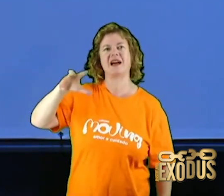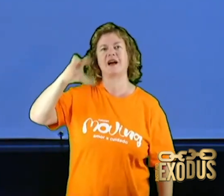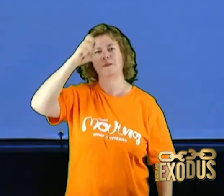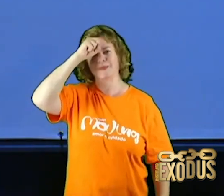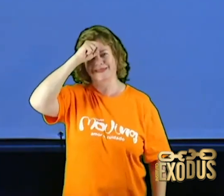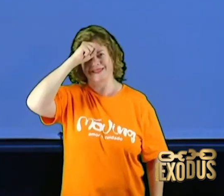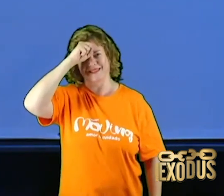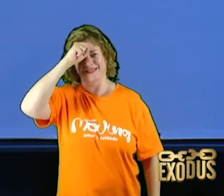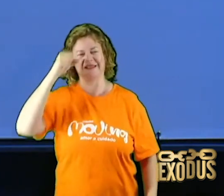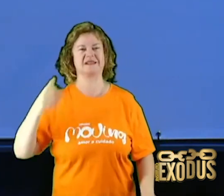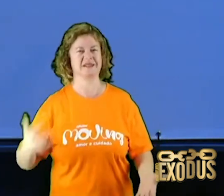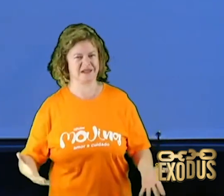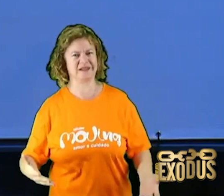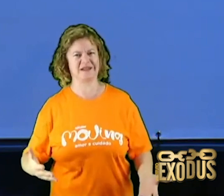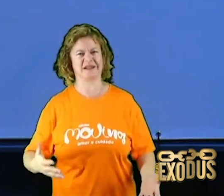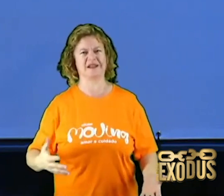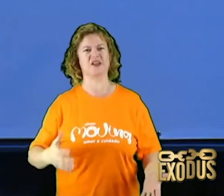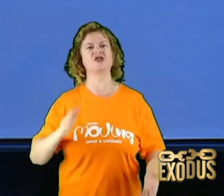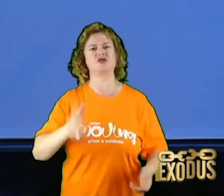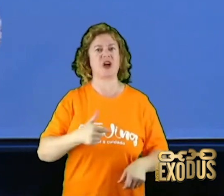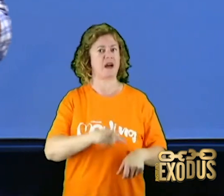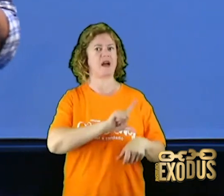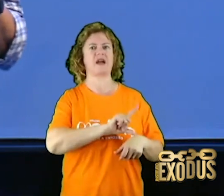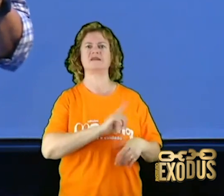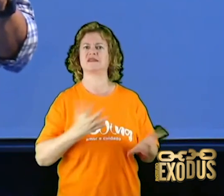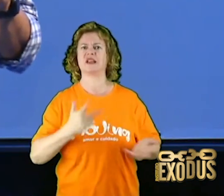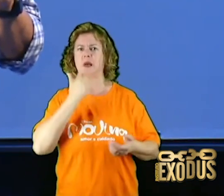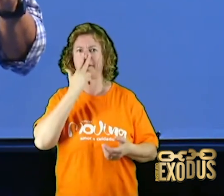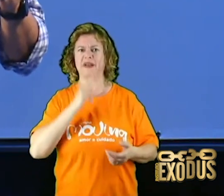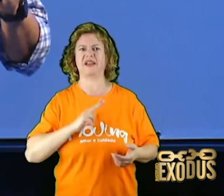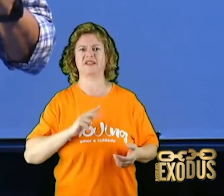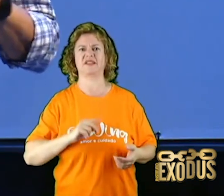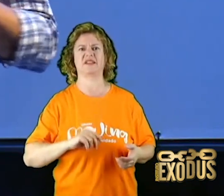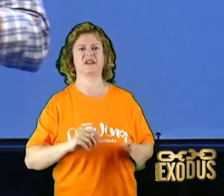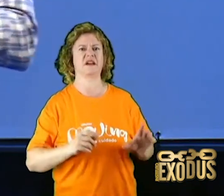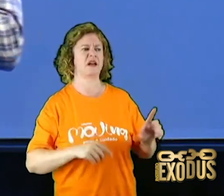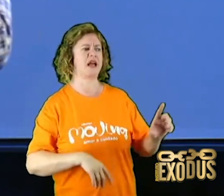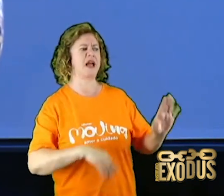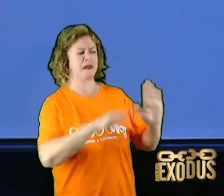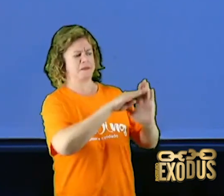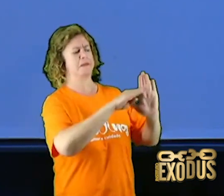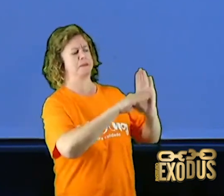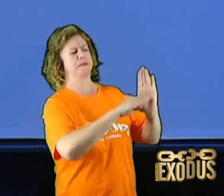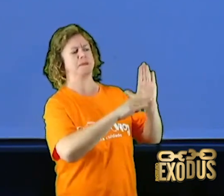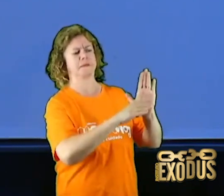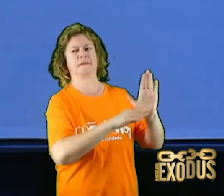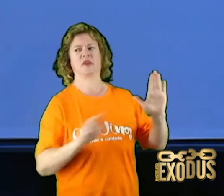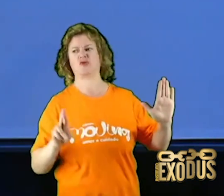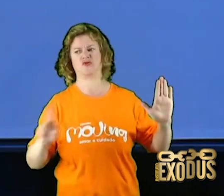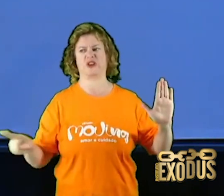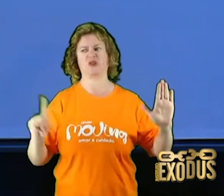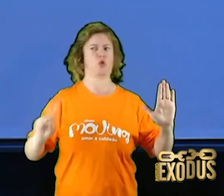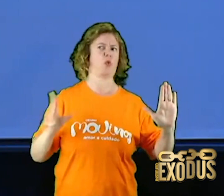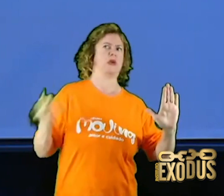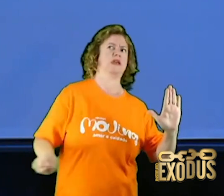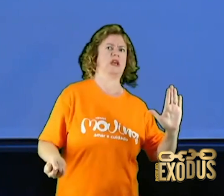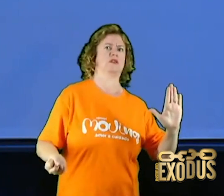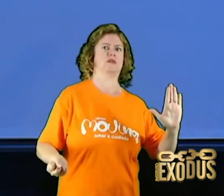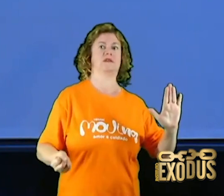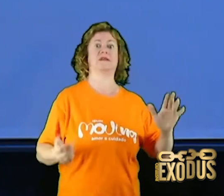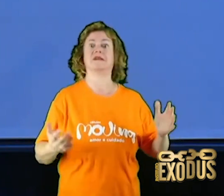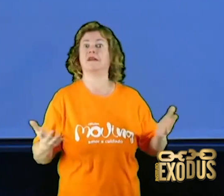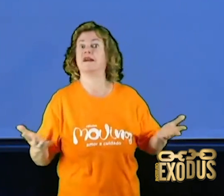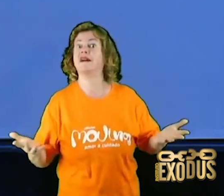ideias, vão impedir, não vão permitir que o poder de Deus se manifeste. Mas você vai encontrando, por exemplo, o Evangelho